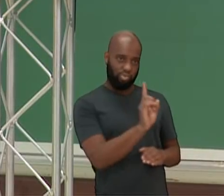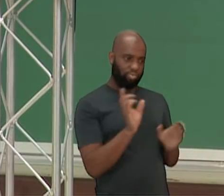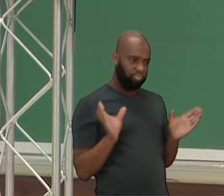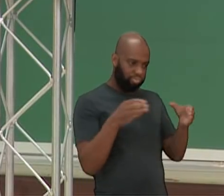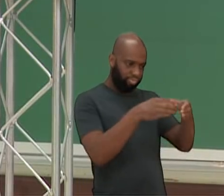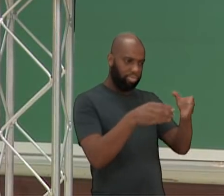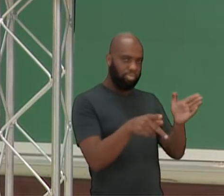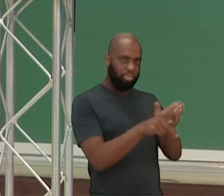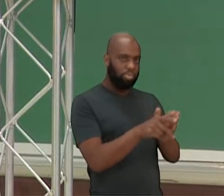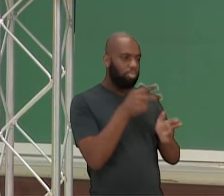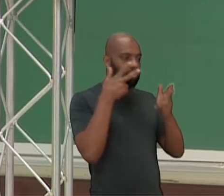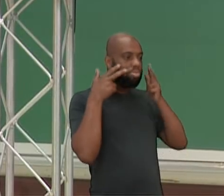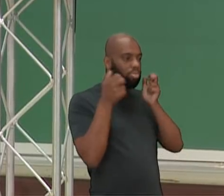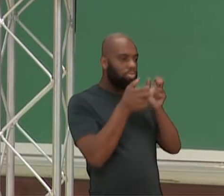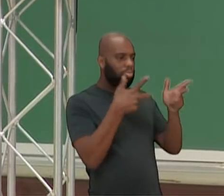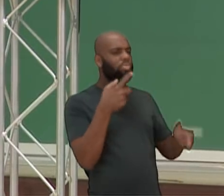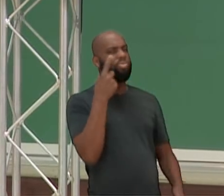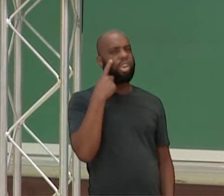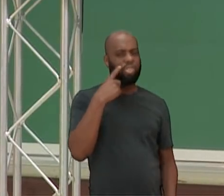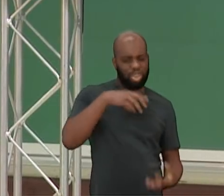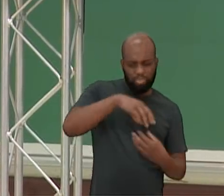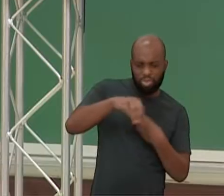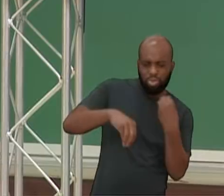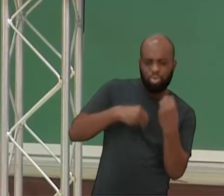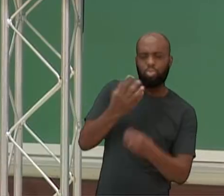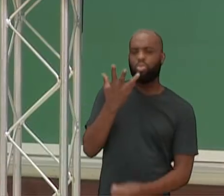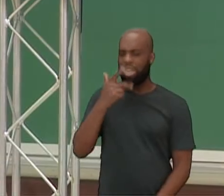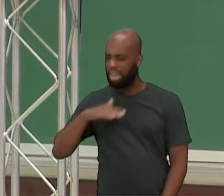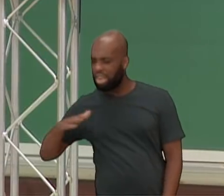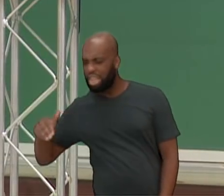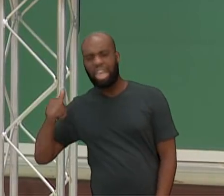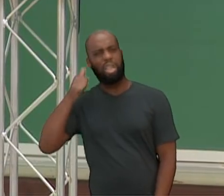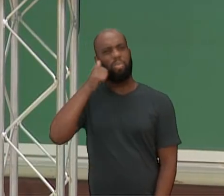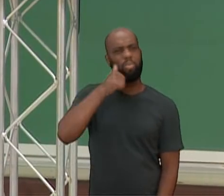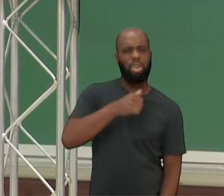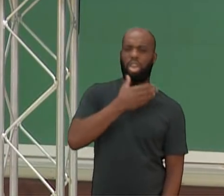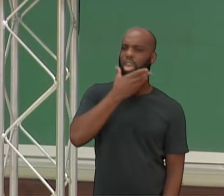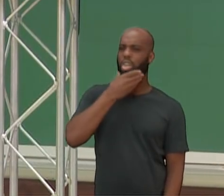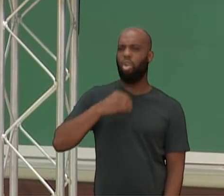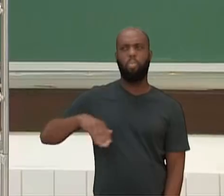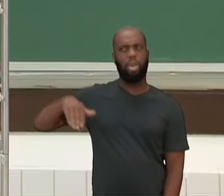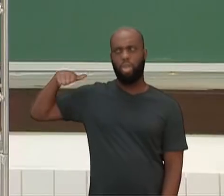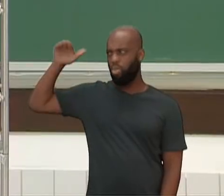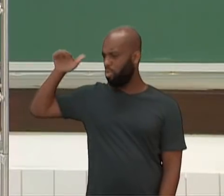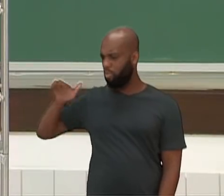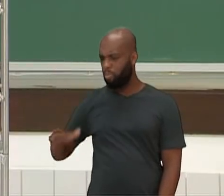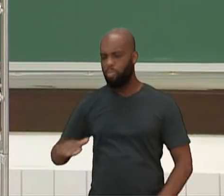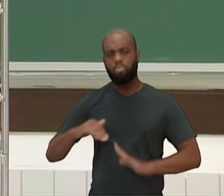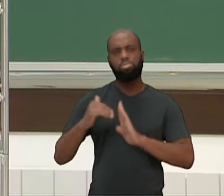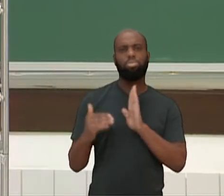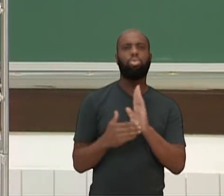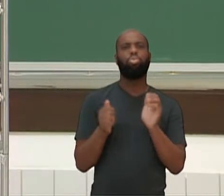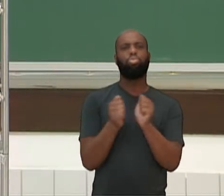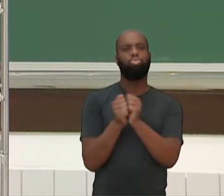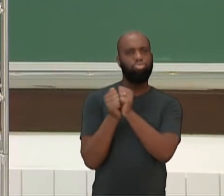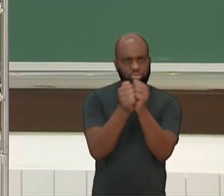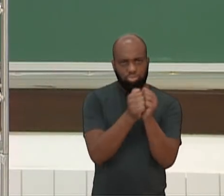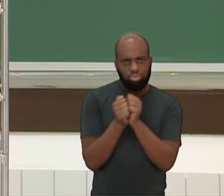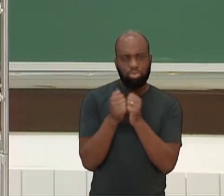e crianças, homens, mulheres e crianças. Então, isso vai ser comum na prática do cotidiano deles,